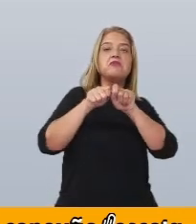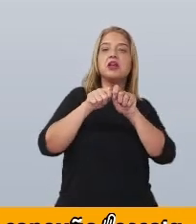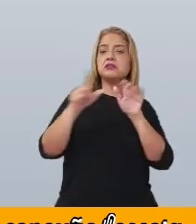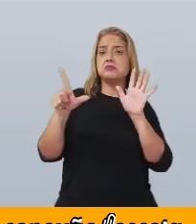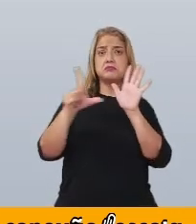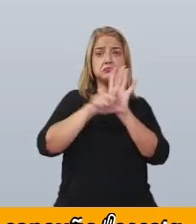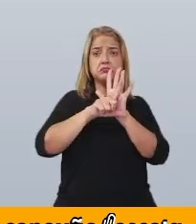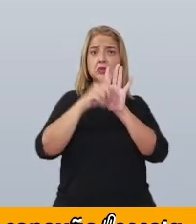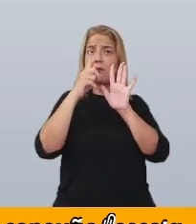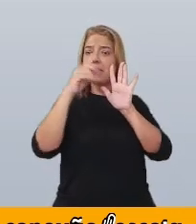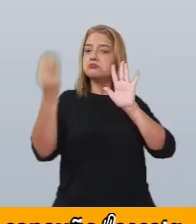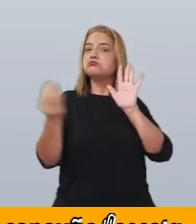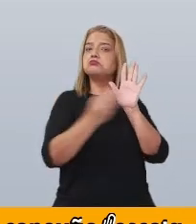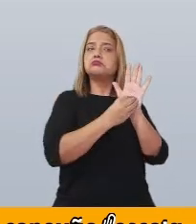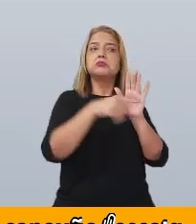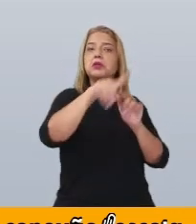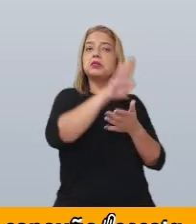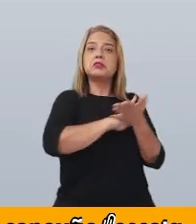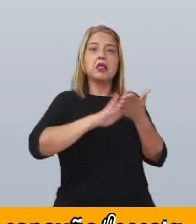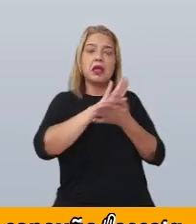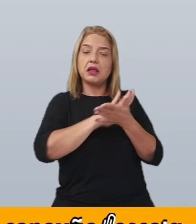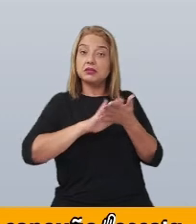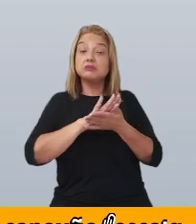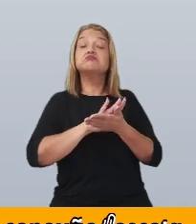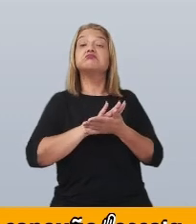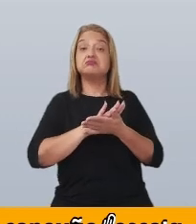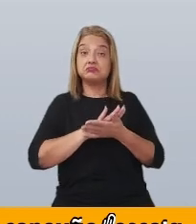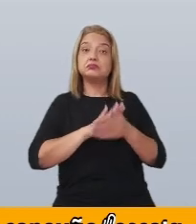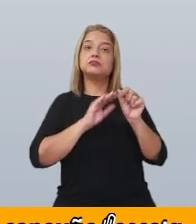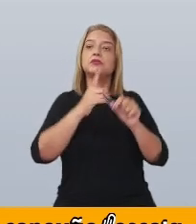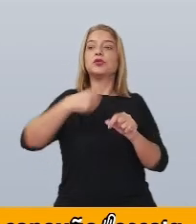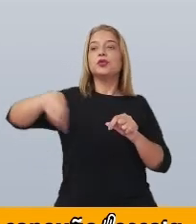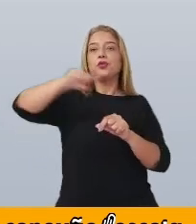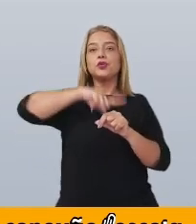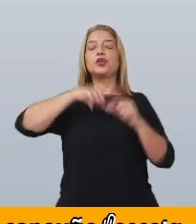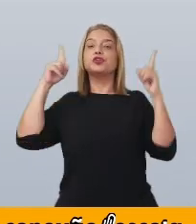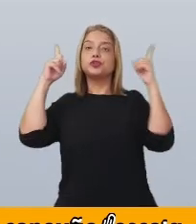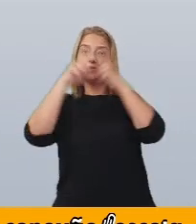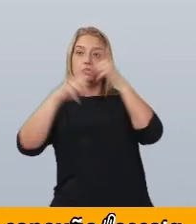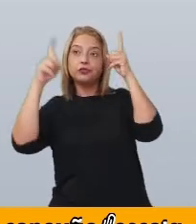essa lei, o que dificulta o seu acionamento pelos moradores.